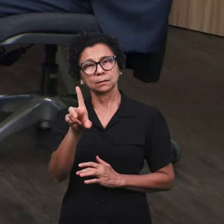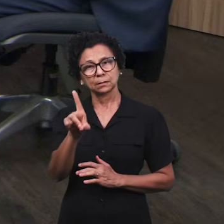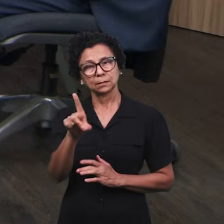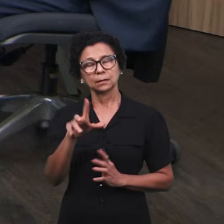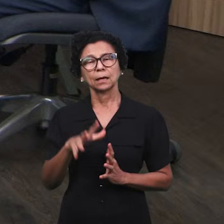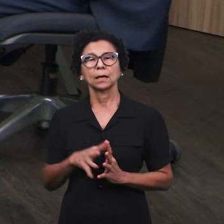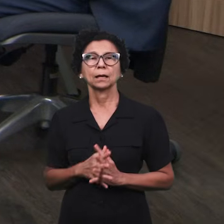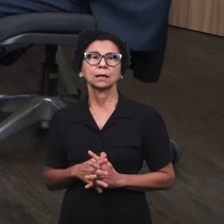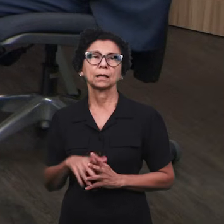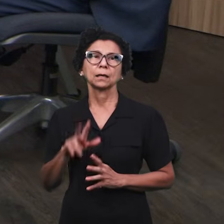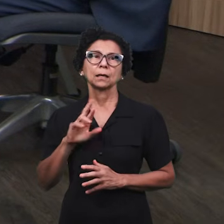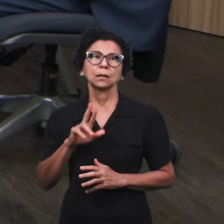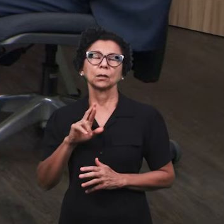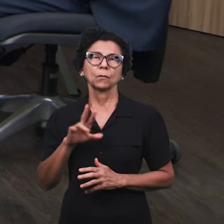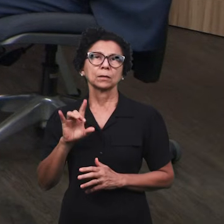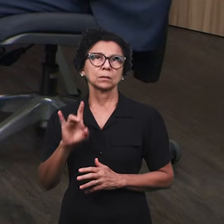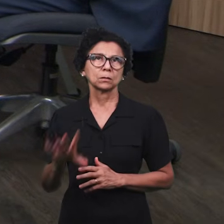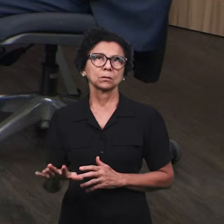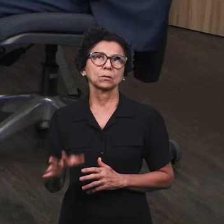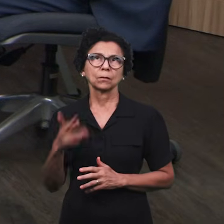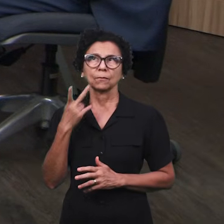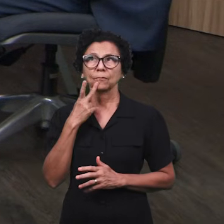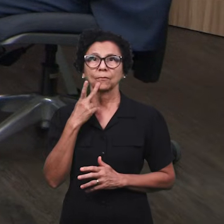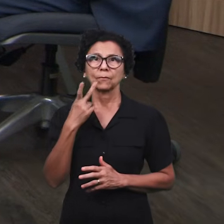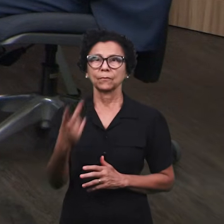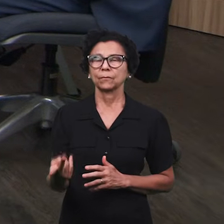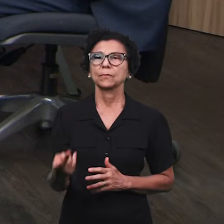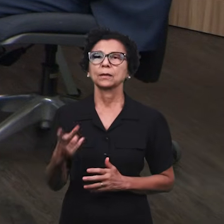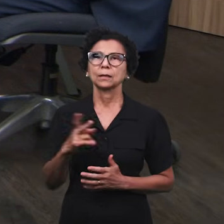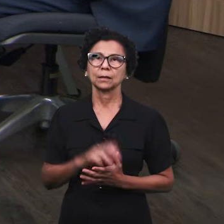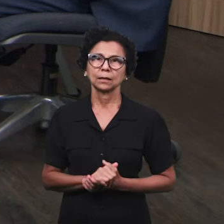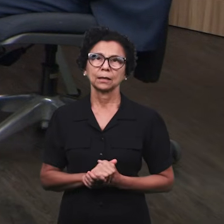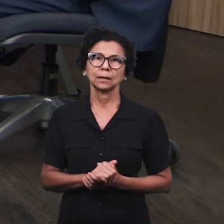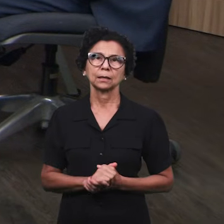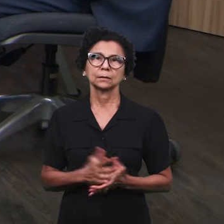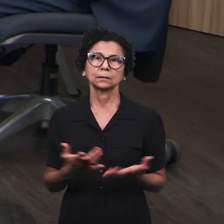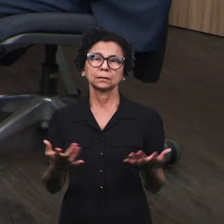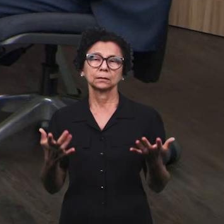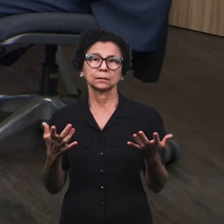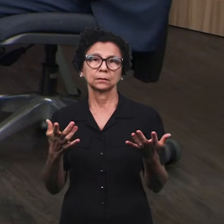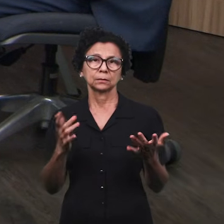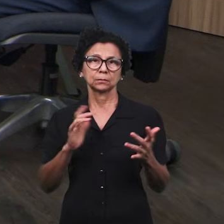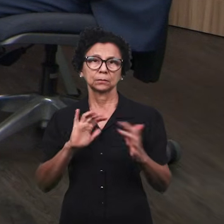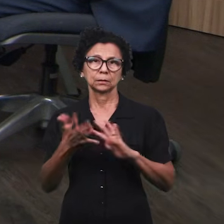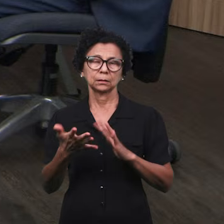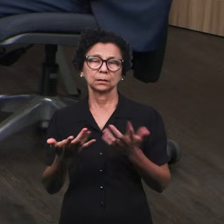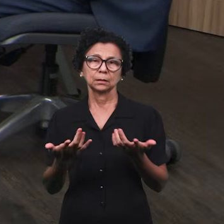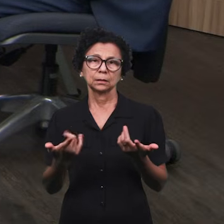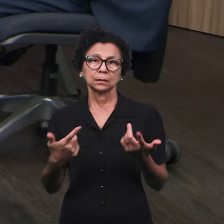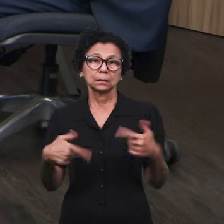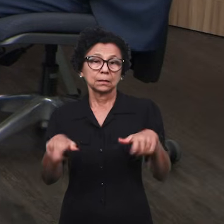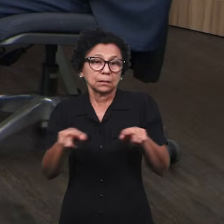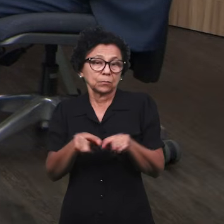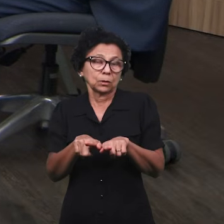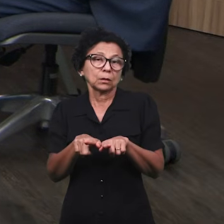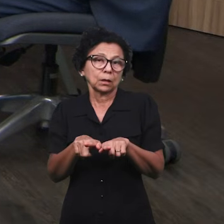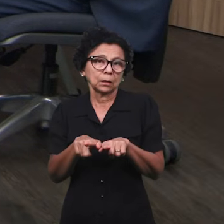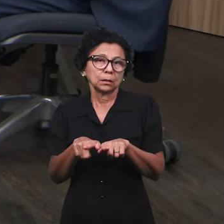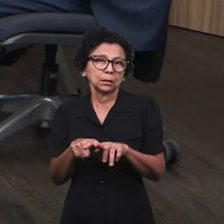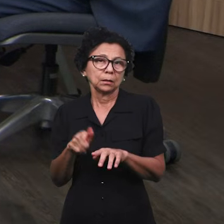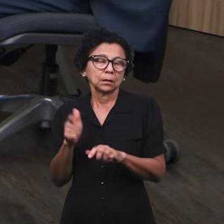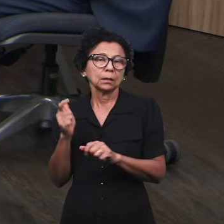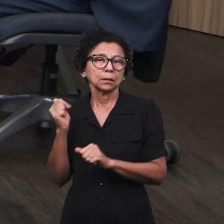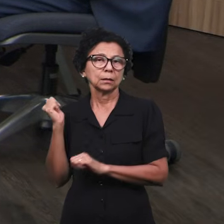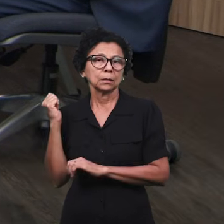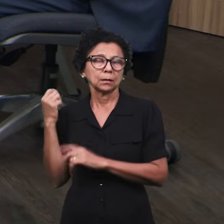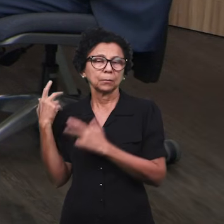falar. Eu imagino que quem trabalha com tradução simultânea também vai se colocar em determinadas situações onde ele tem que fazer